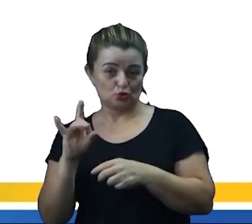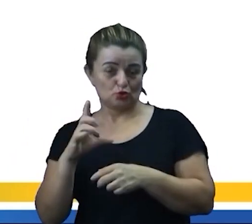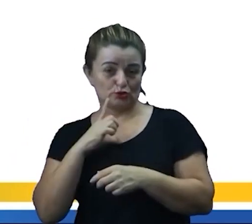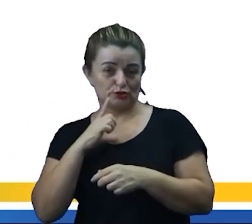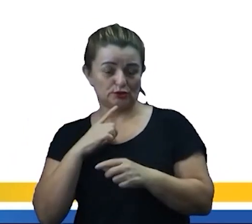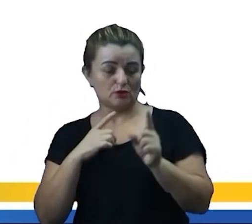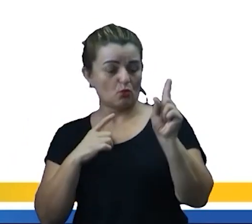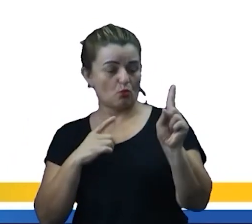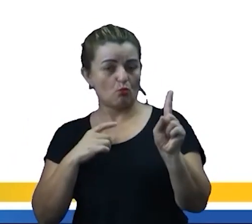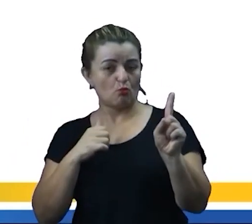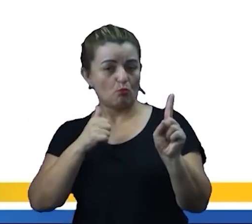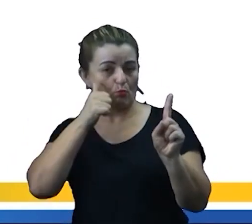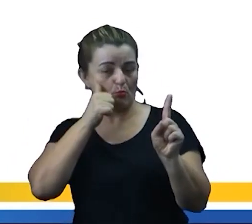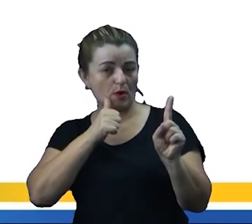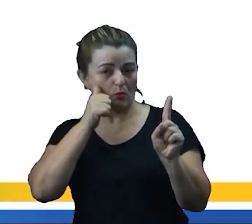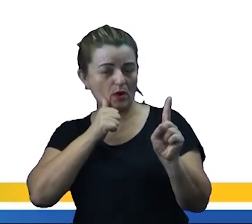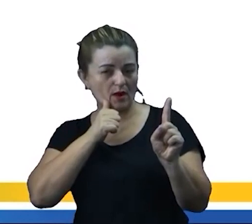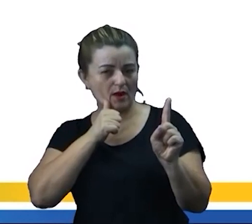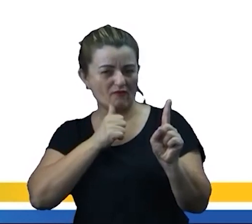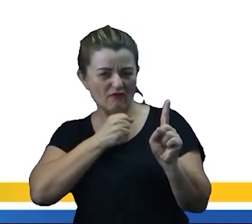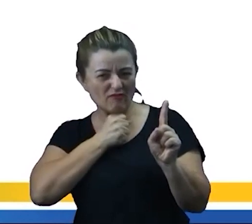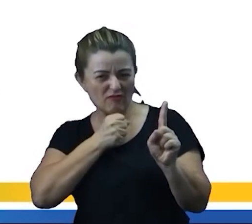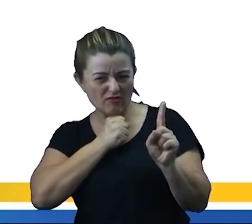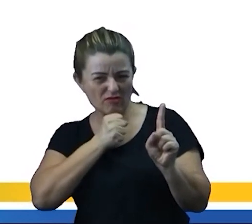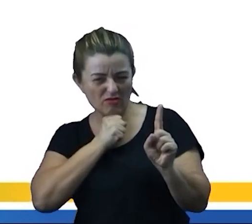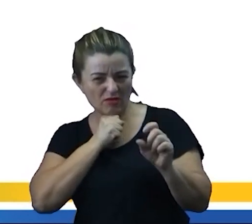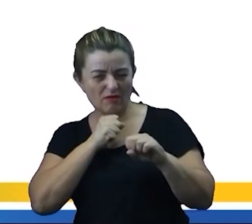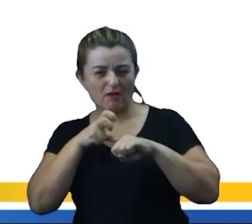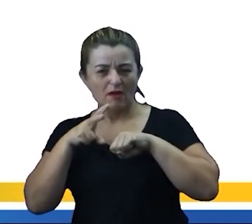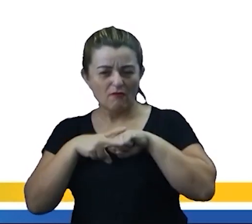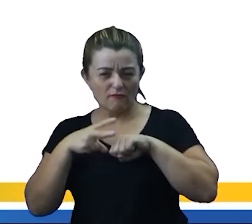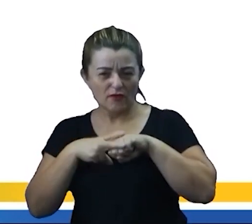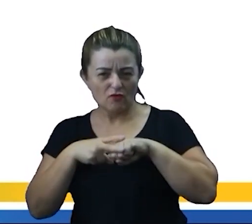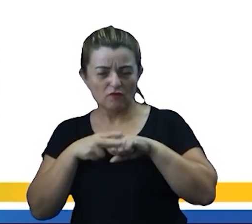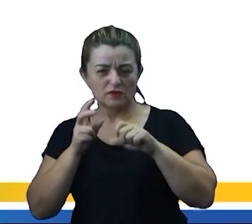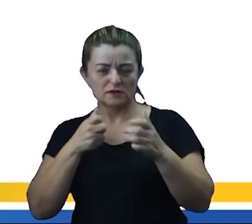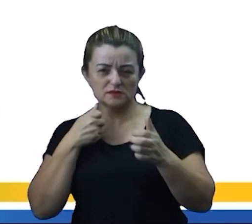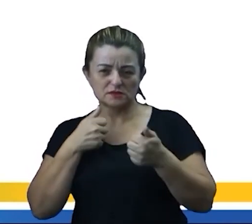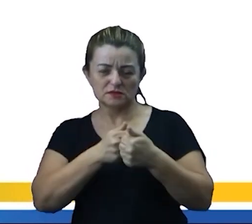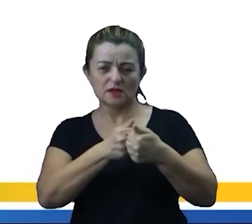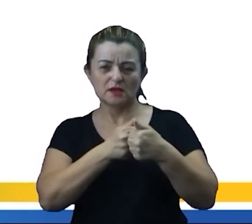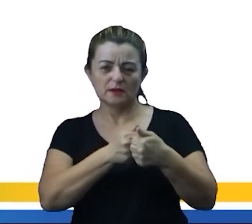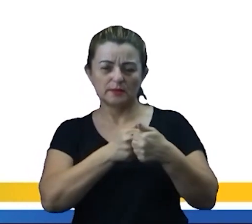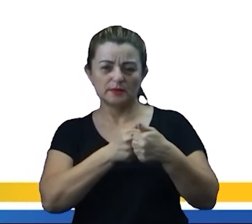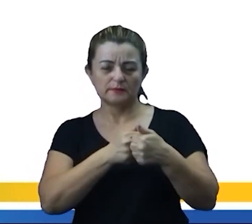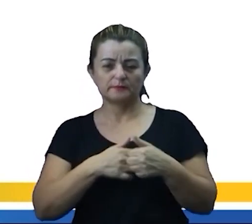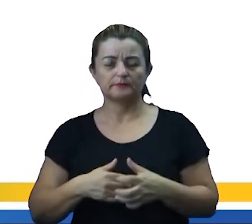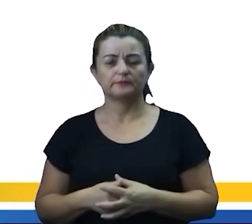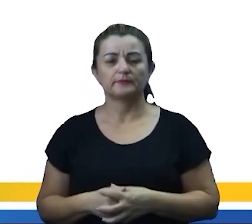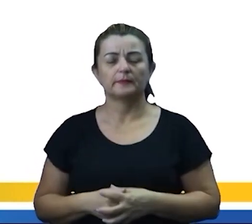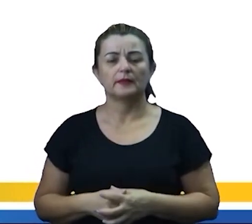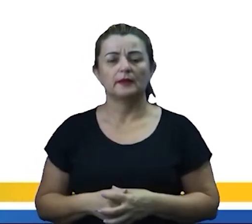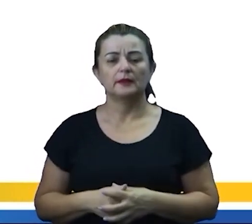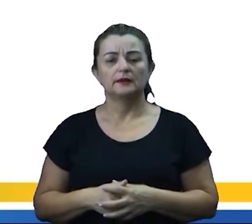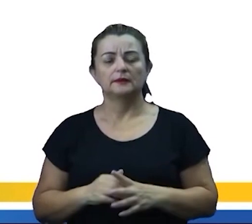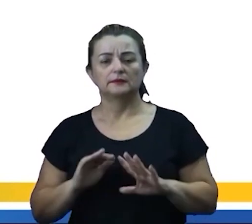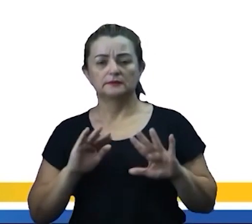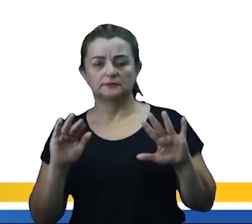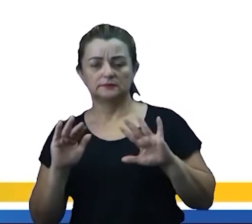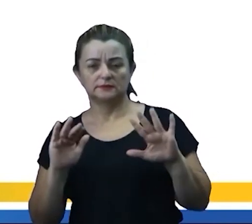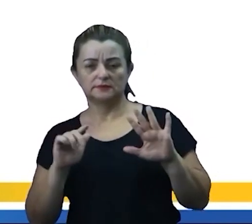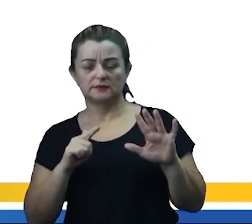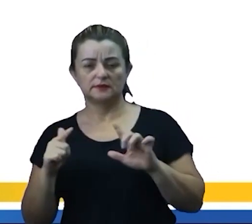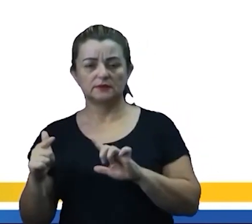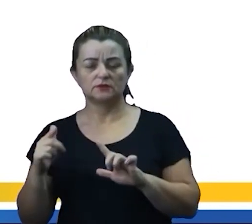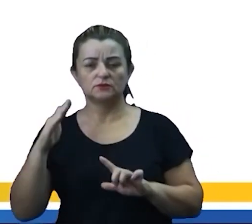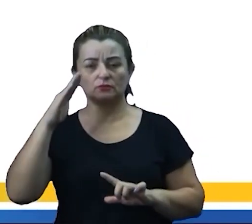parenta. Viúva, Dona Firmina Mascarenhas, que sempre a acompanhava na sociedade, tá? Gente, voltando, sem os comentos